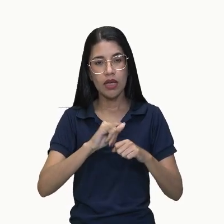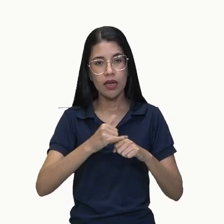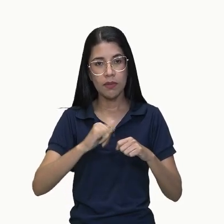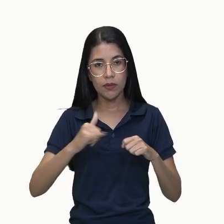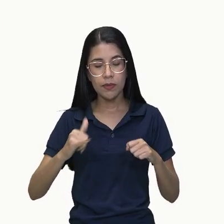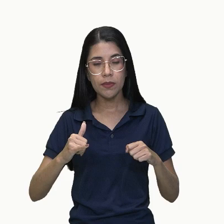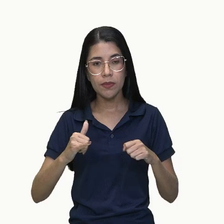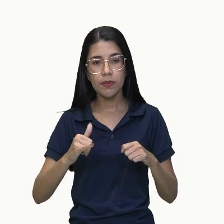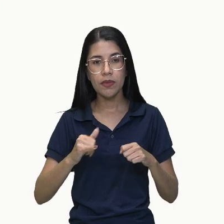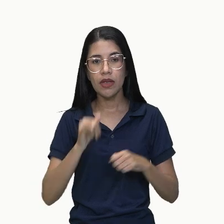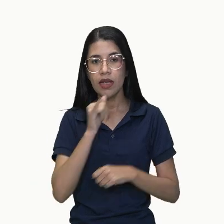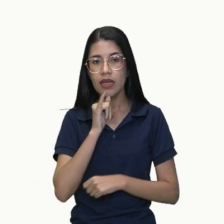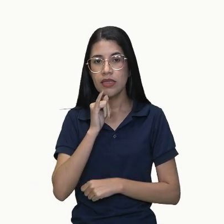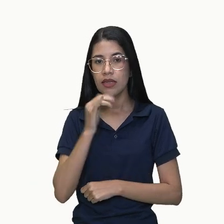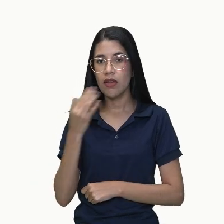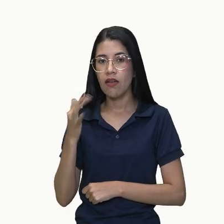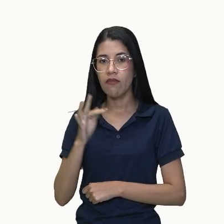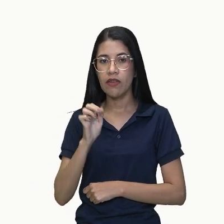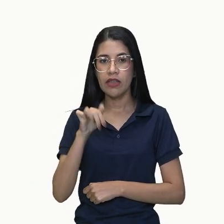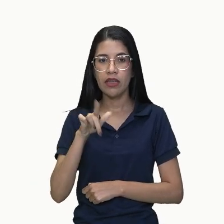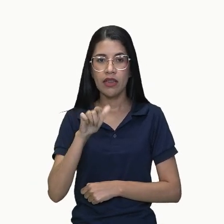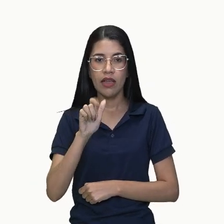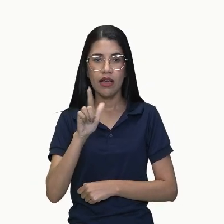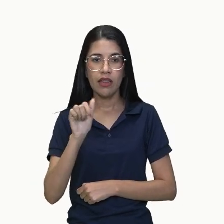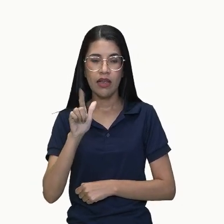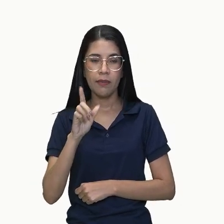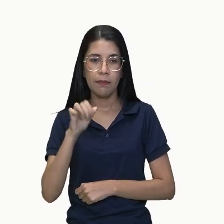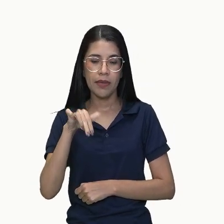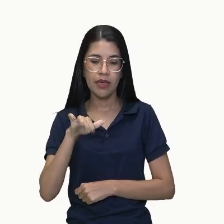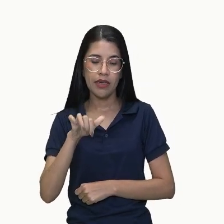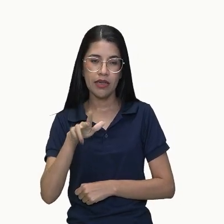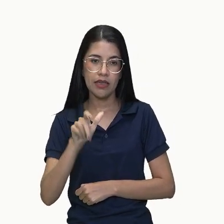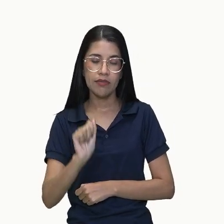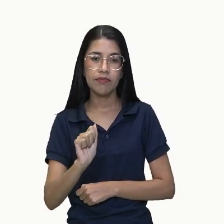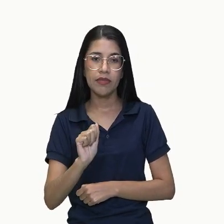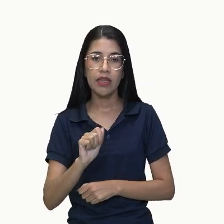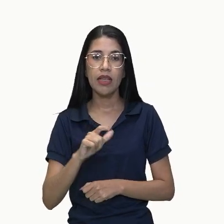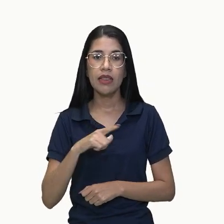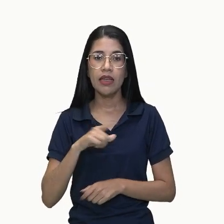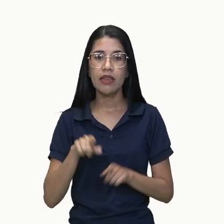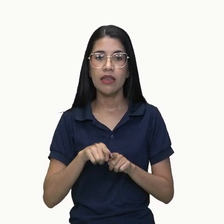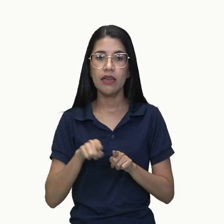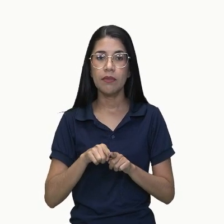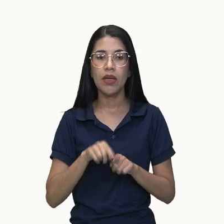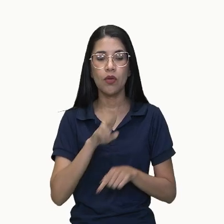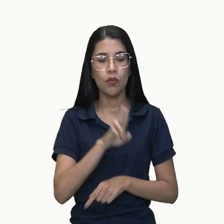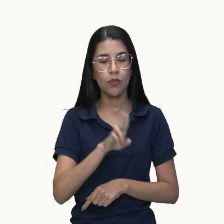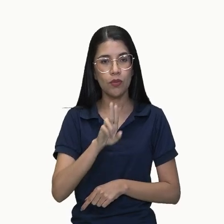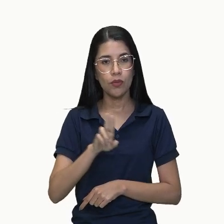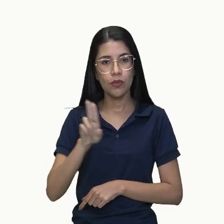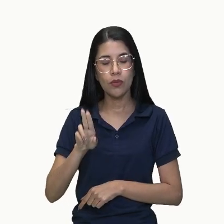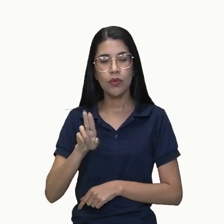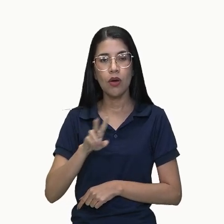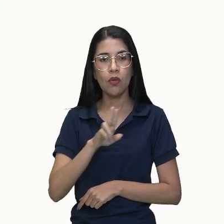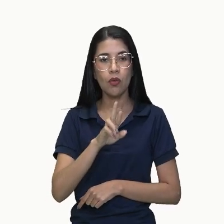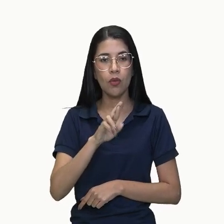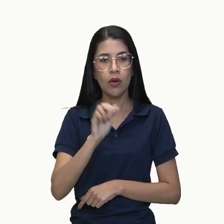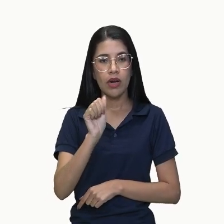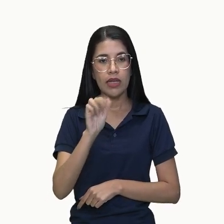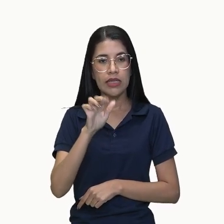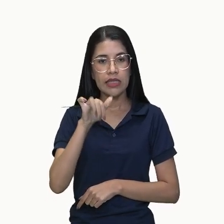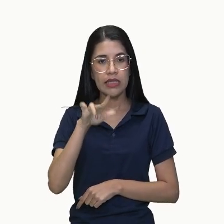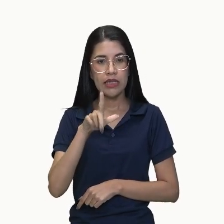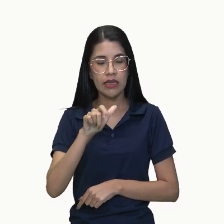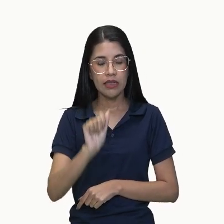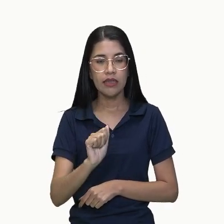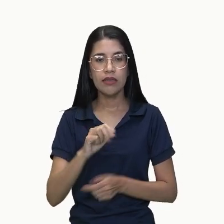aqui, fenilalanina, fenilalanina. Só que aqui tem uracila, uracila, uracila, aqui uracila,